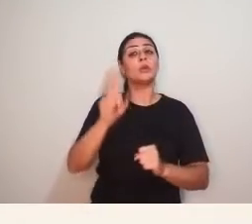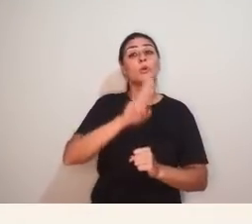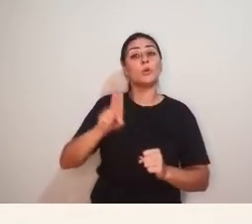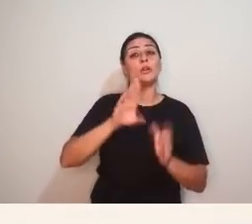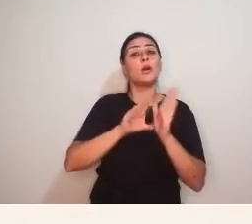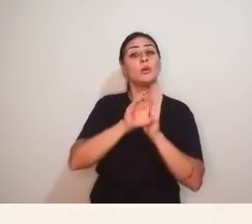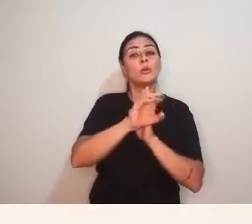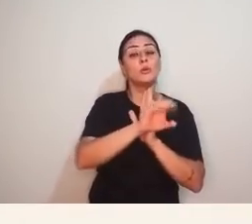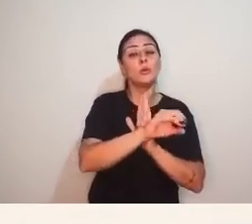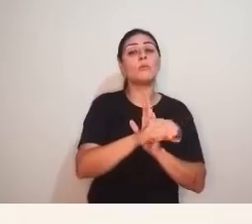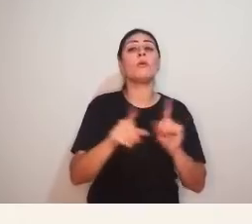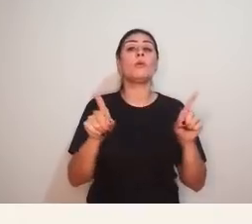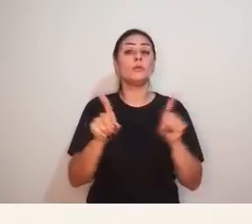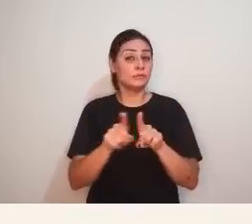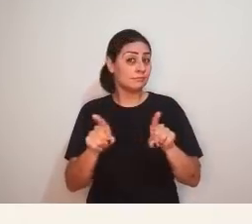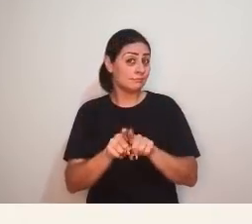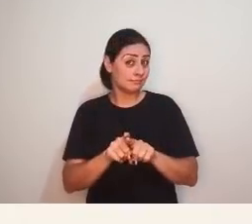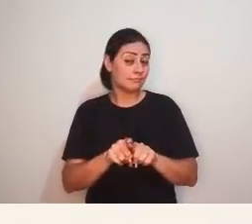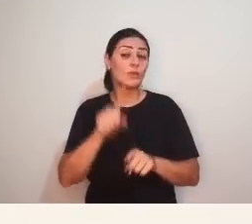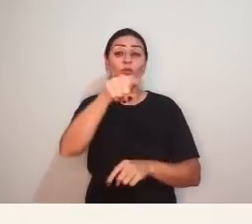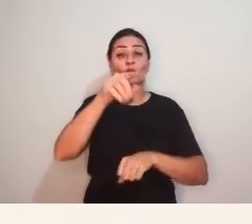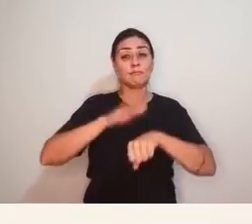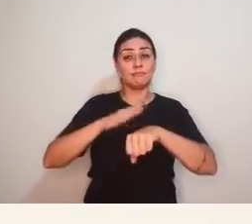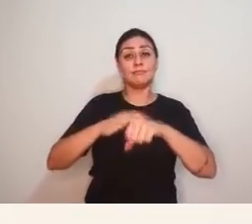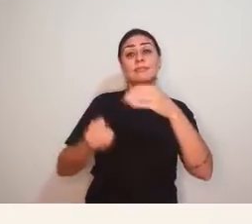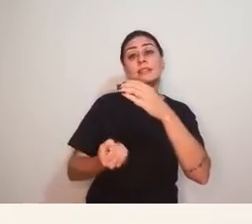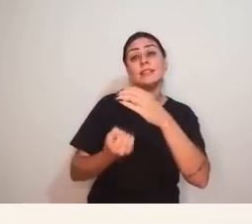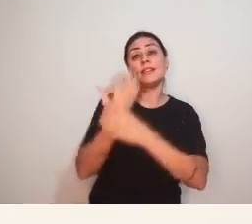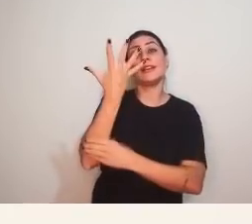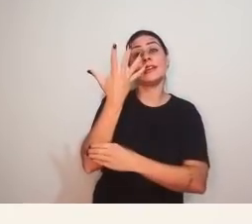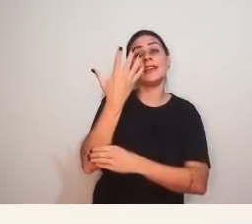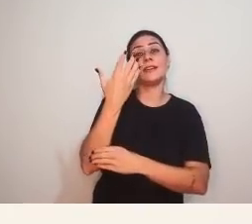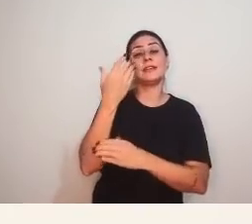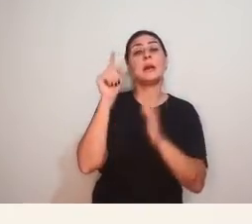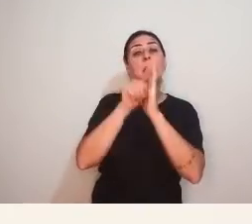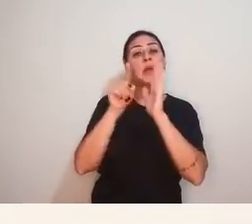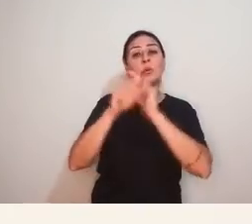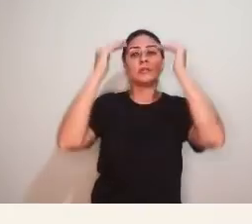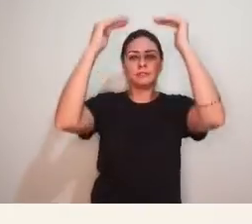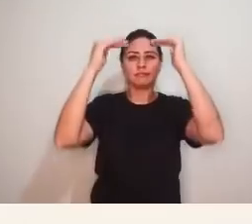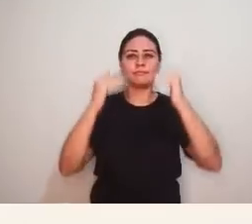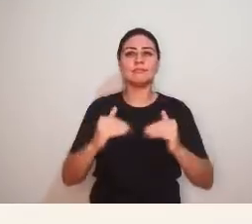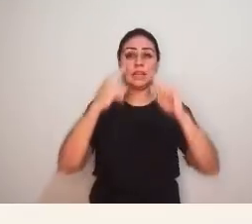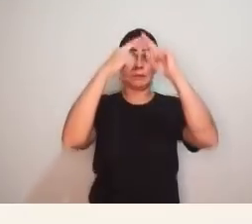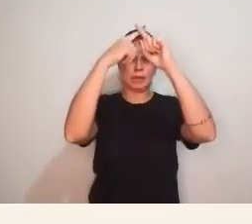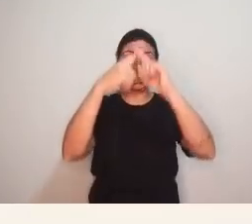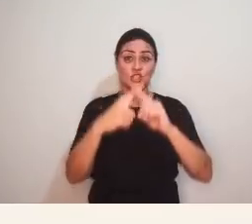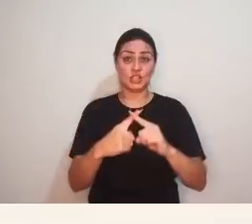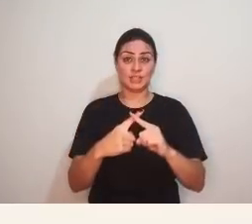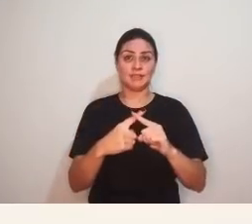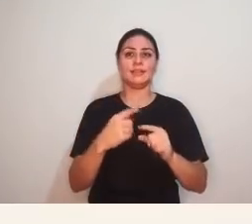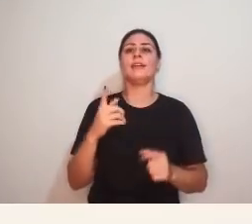Outra que você pode usar, Google Docs, olha só, Google Forms, onde você cria um formulário de